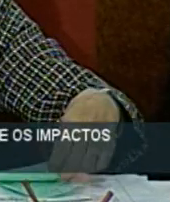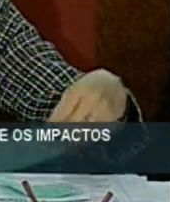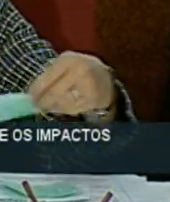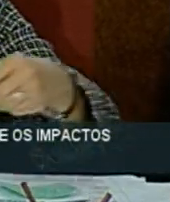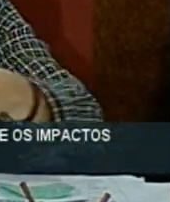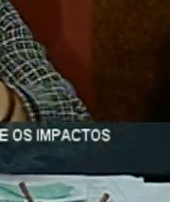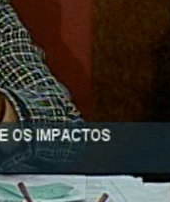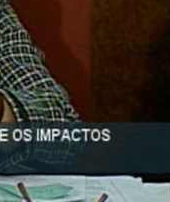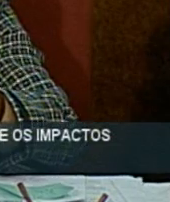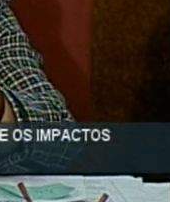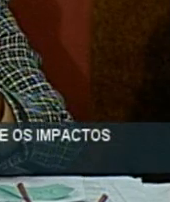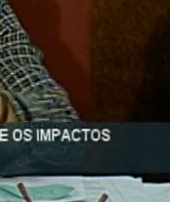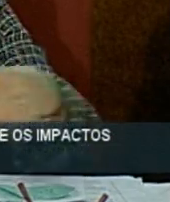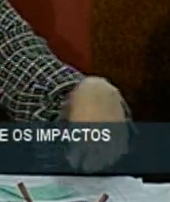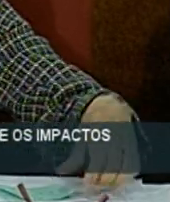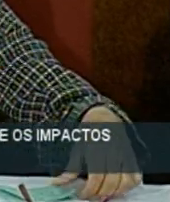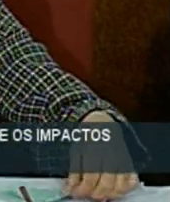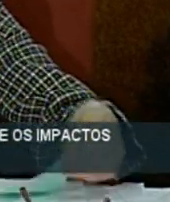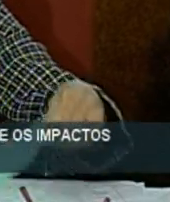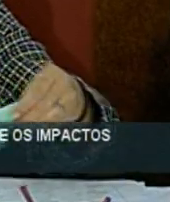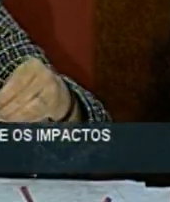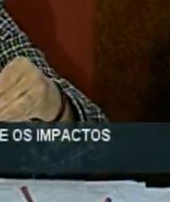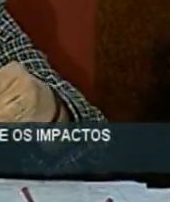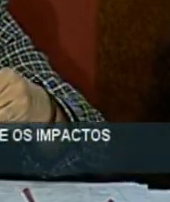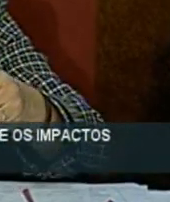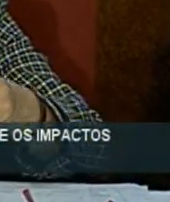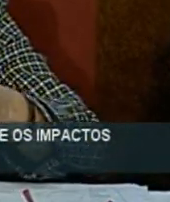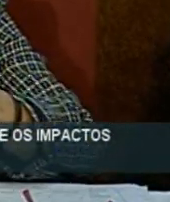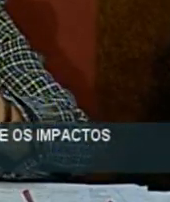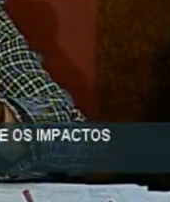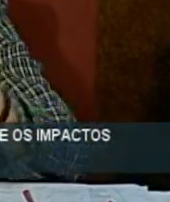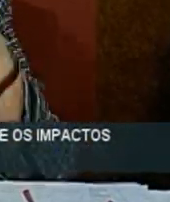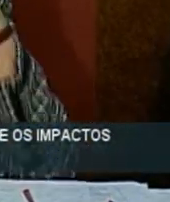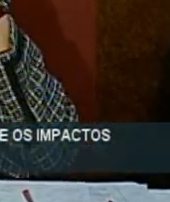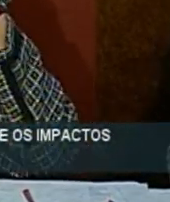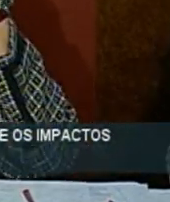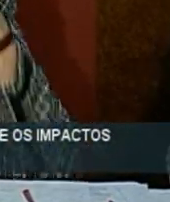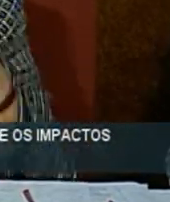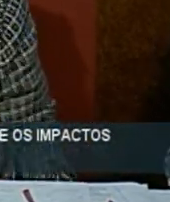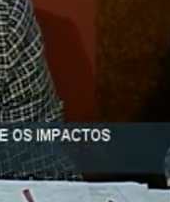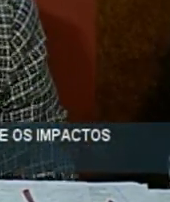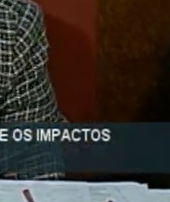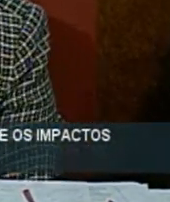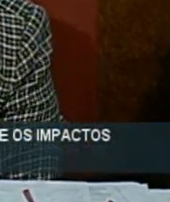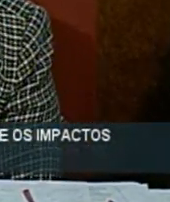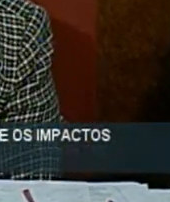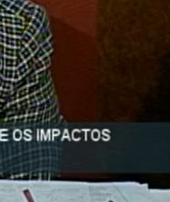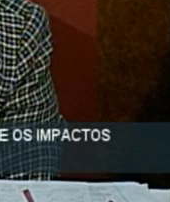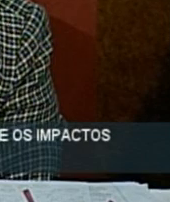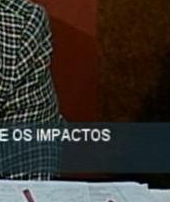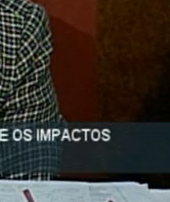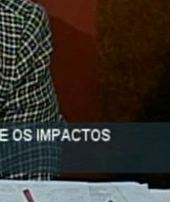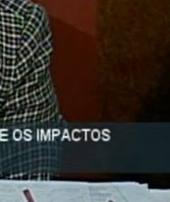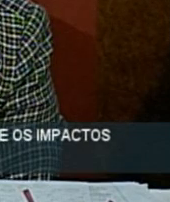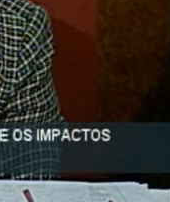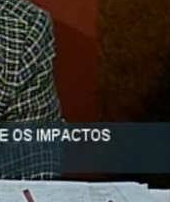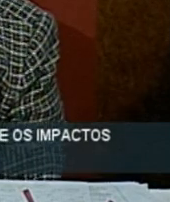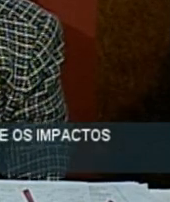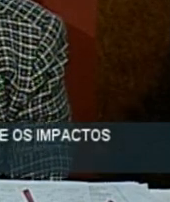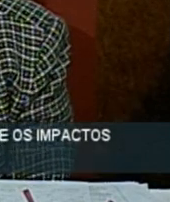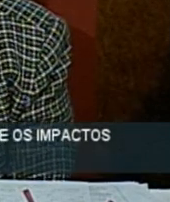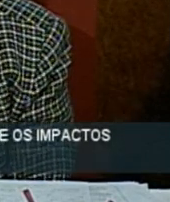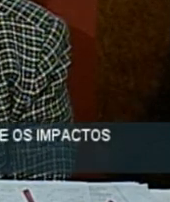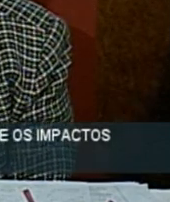quero aproveitar para agradecer a presença do secretário Silvani da secretaria de políticas de